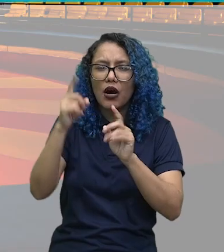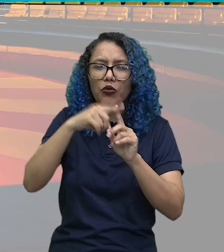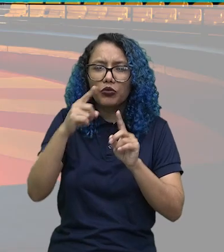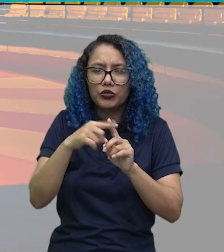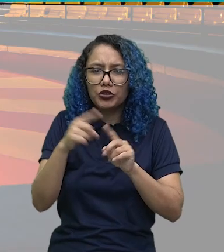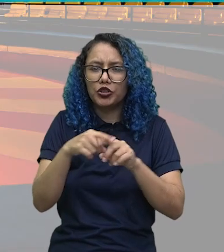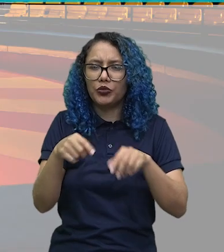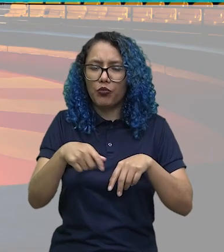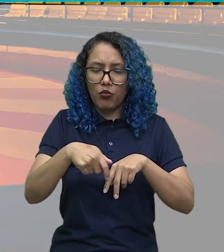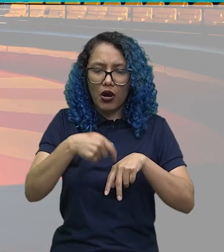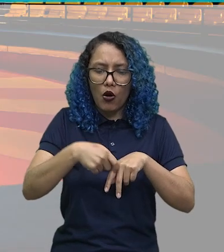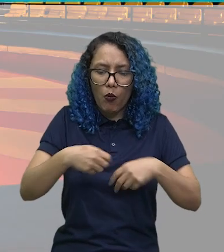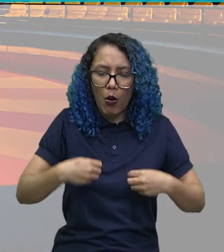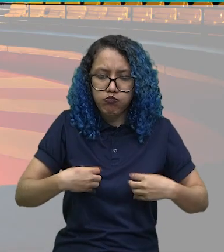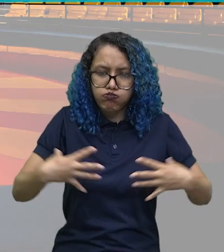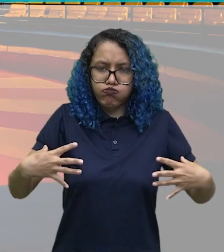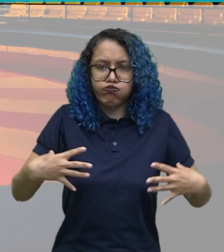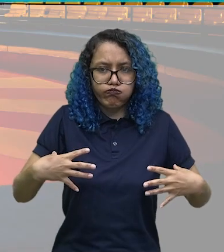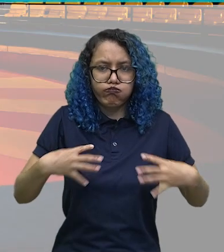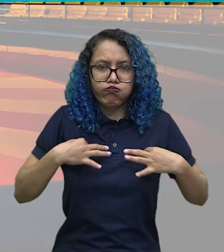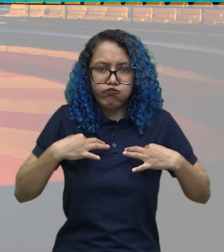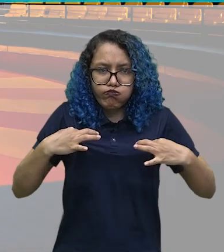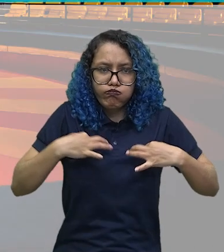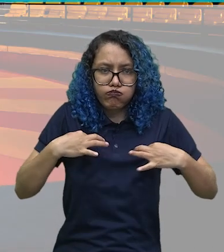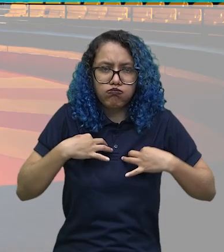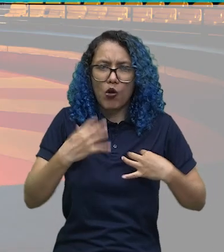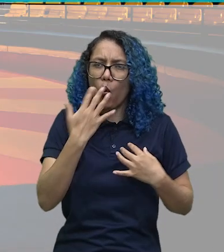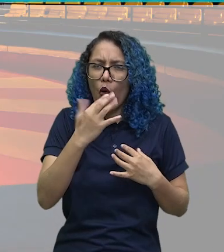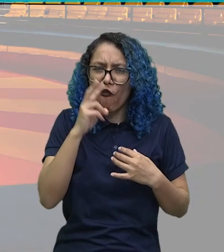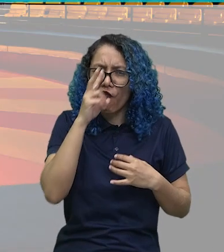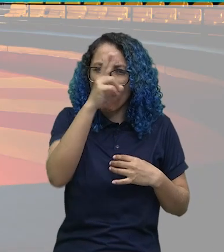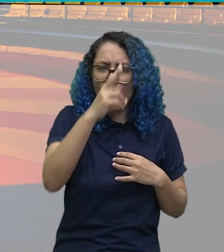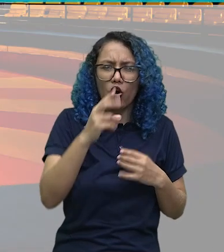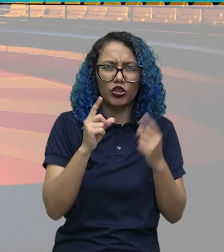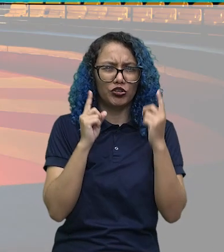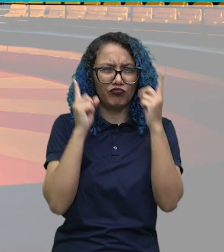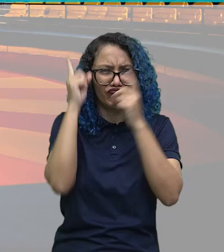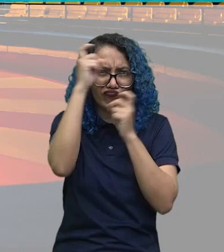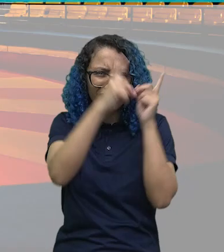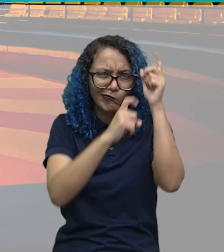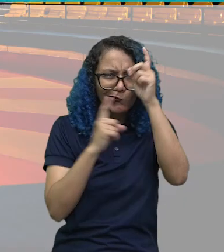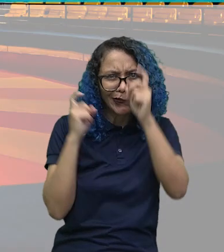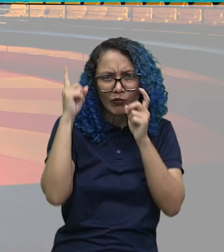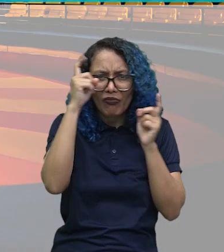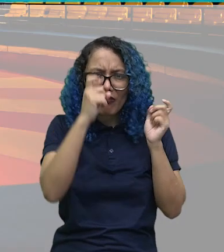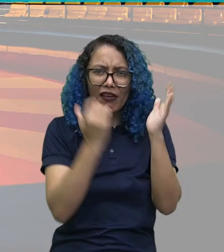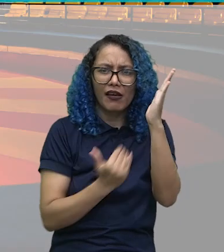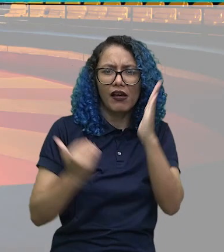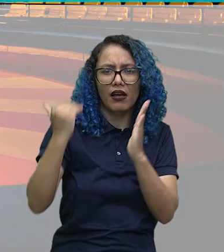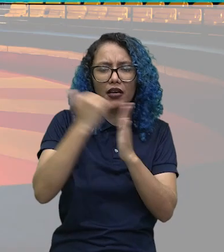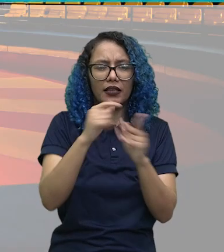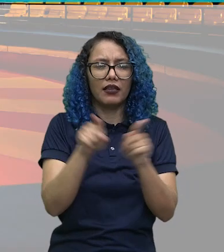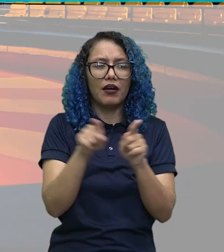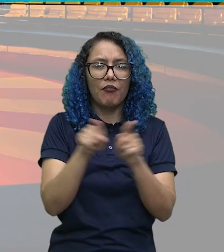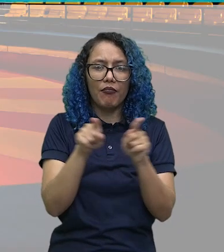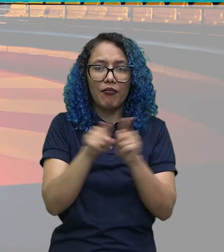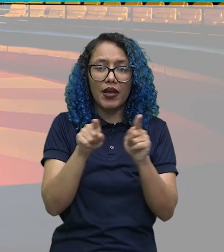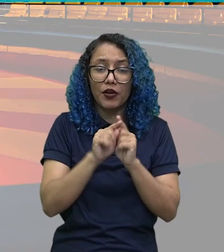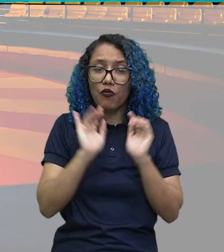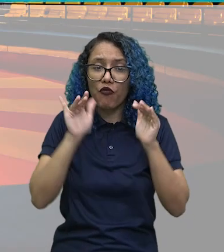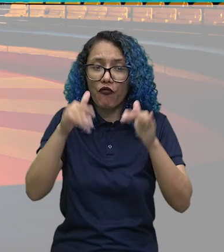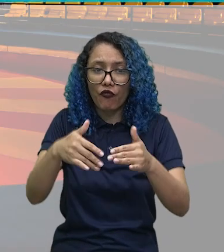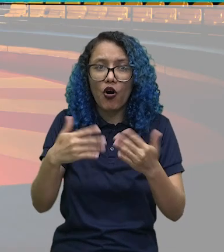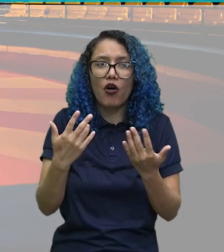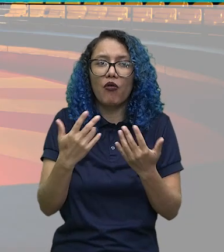Roupas largas, cores fortes, o rosto exagerado e um humor mais físico